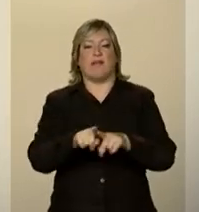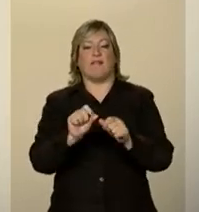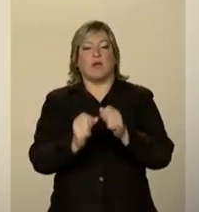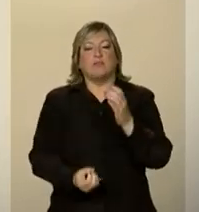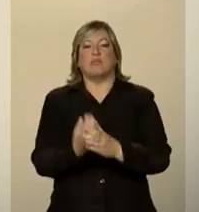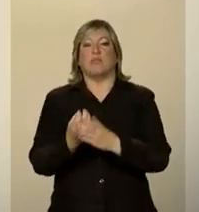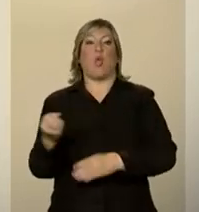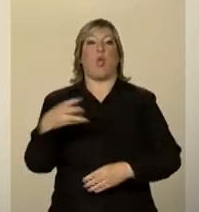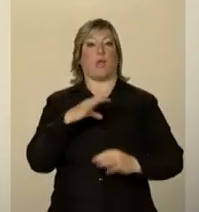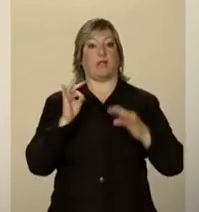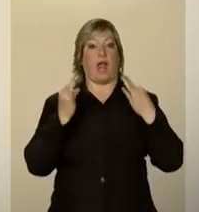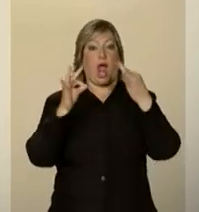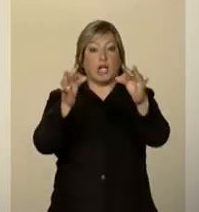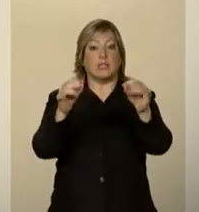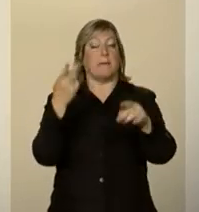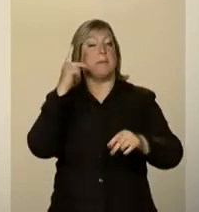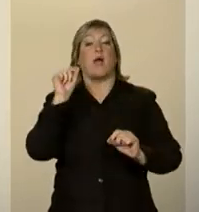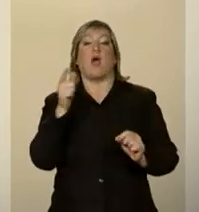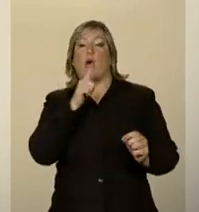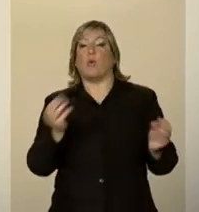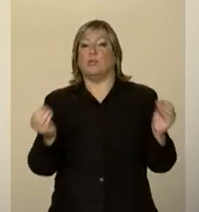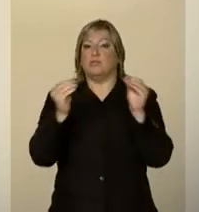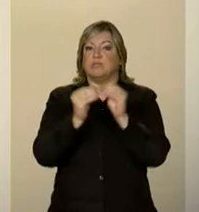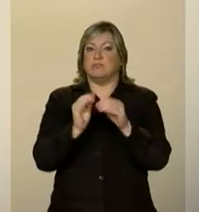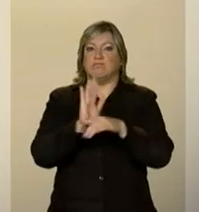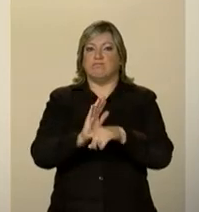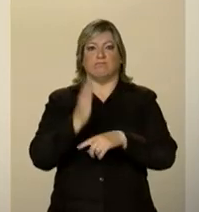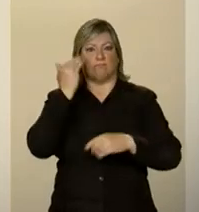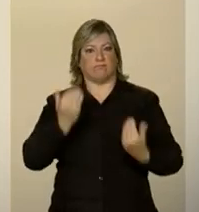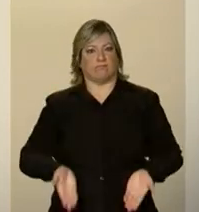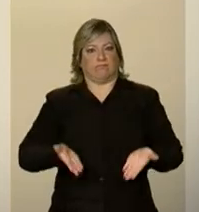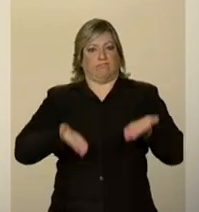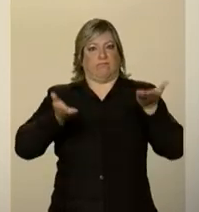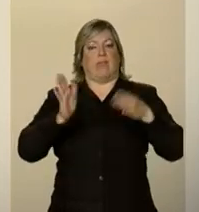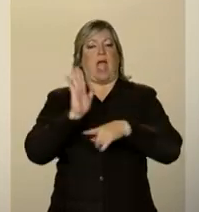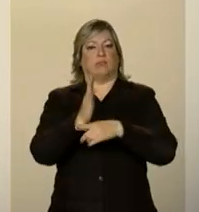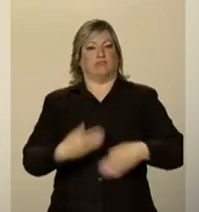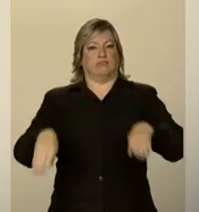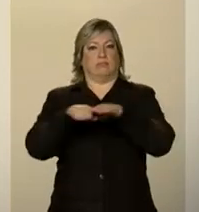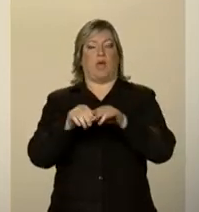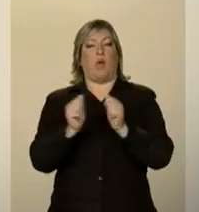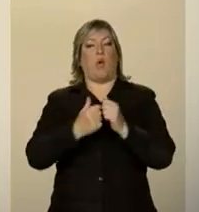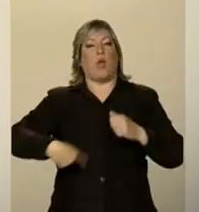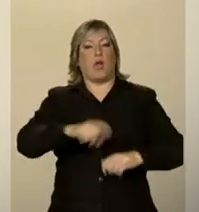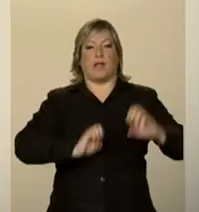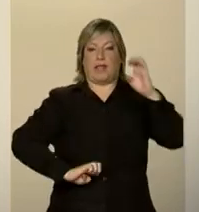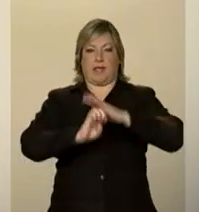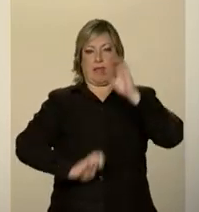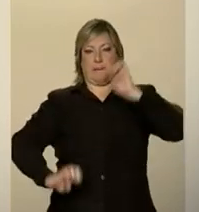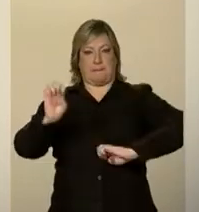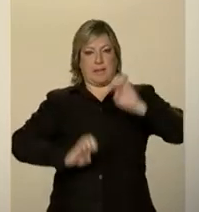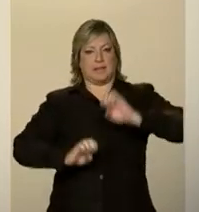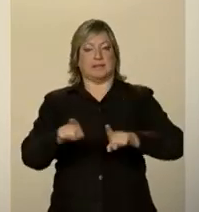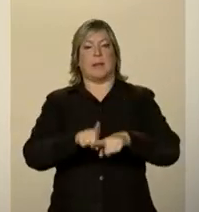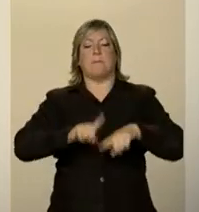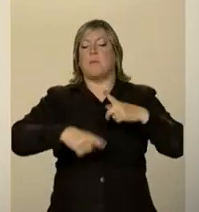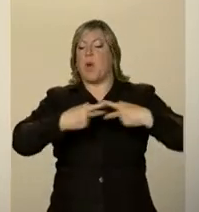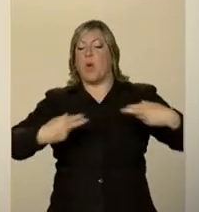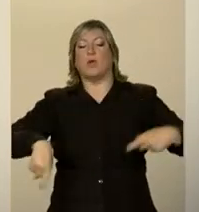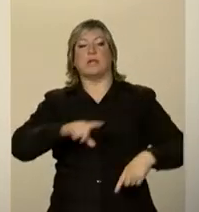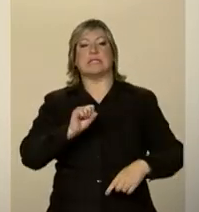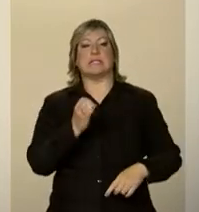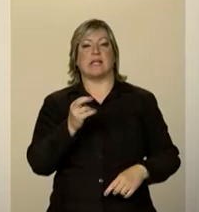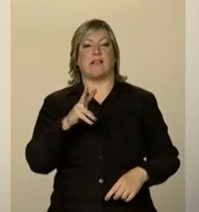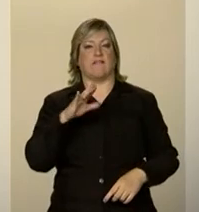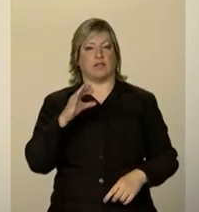a criar novas tecnologias para agregar valor e dá mais competitivo as nossas empresas aos nossos produtos